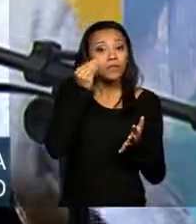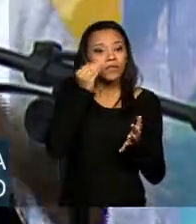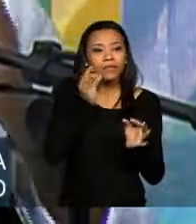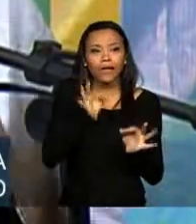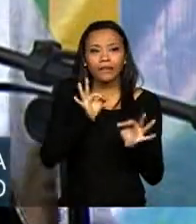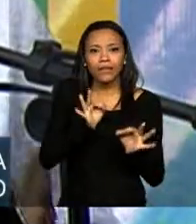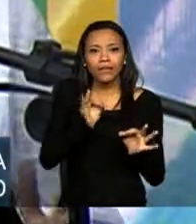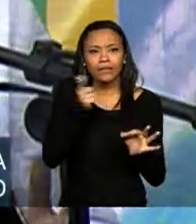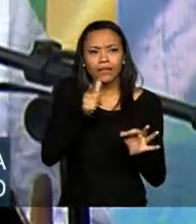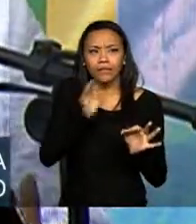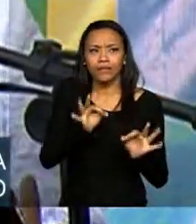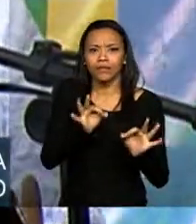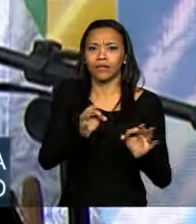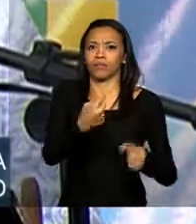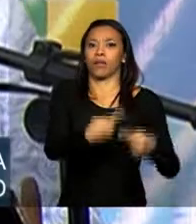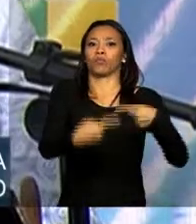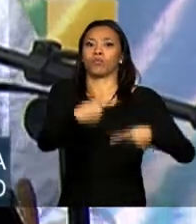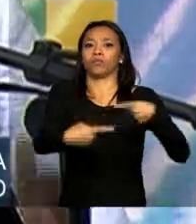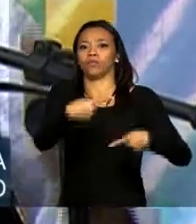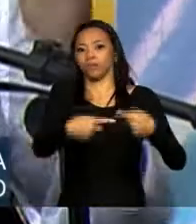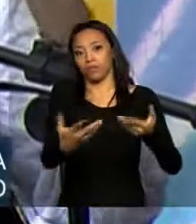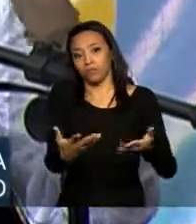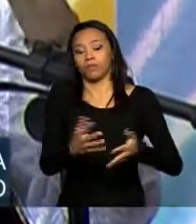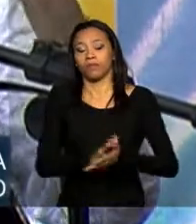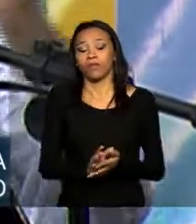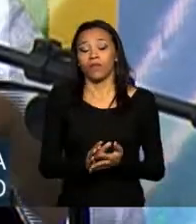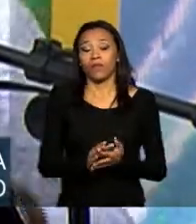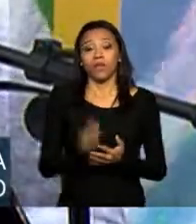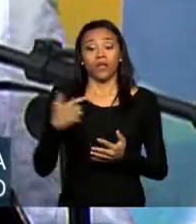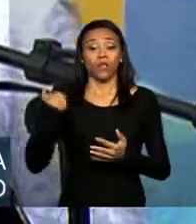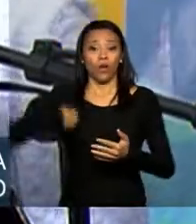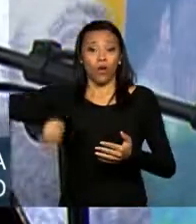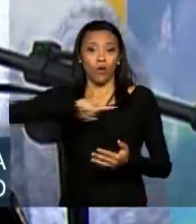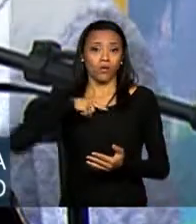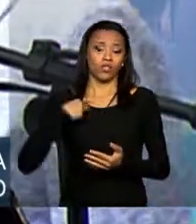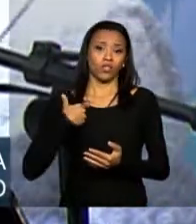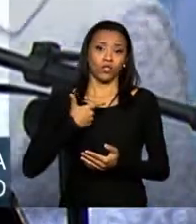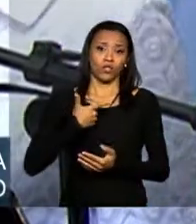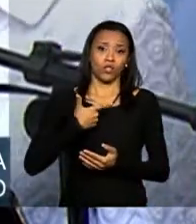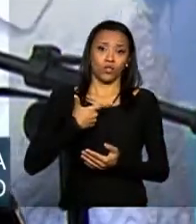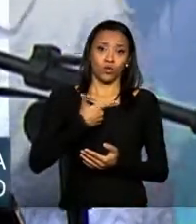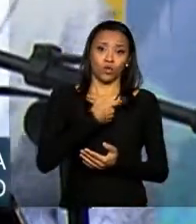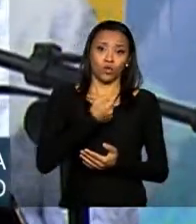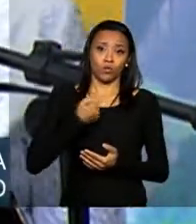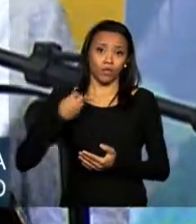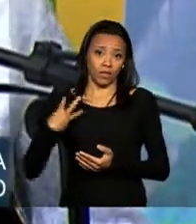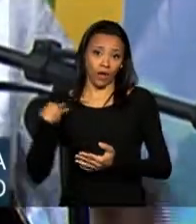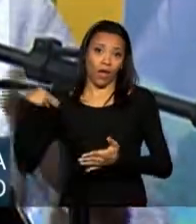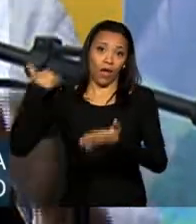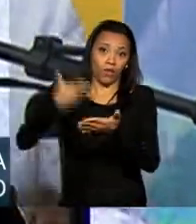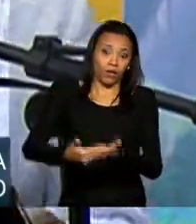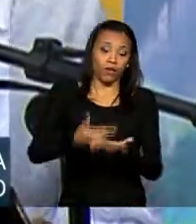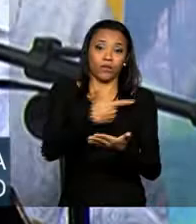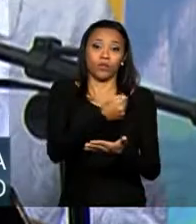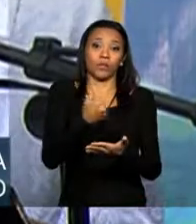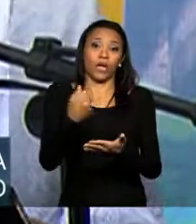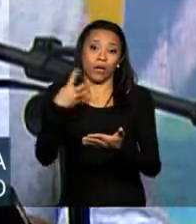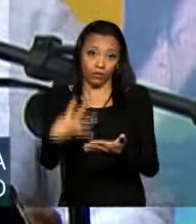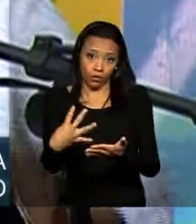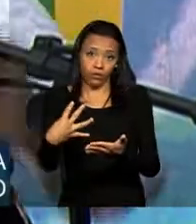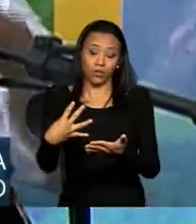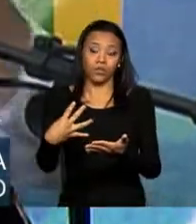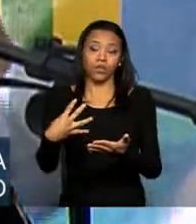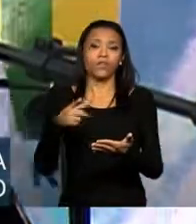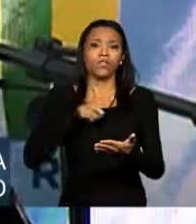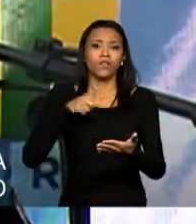mas a verdade é que nós de 2003 até 2014 tivemos